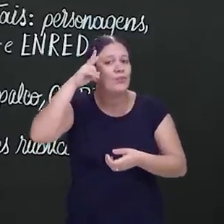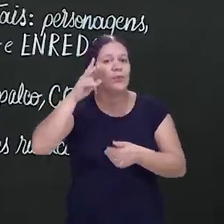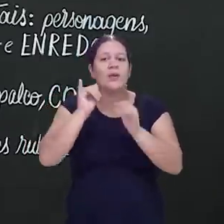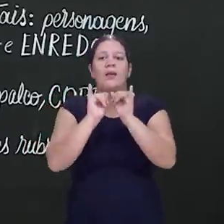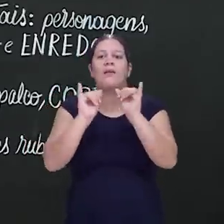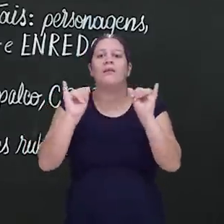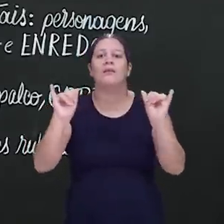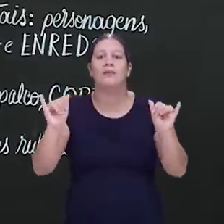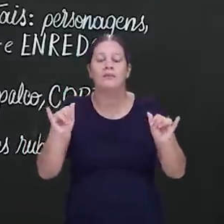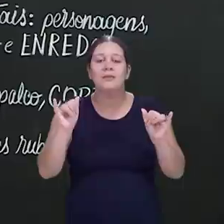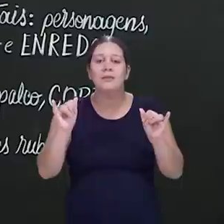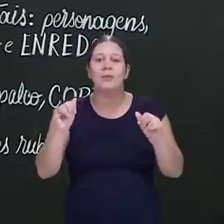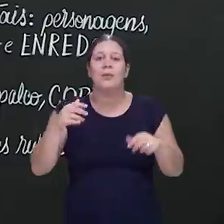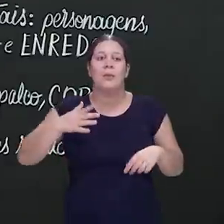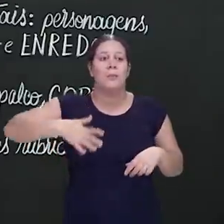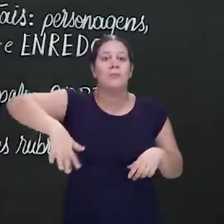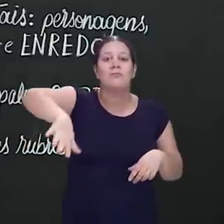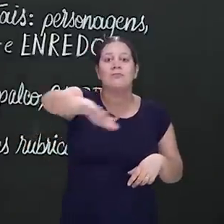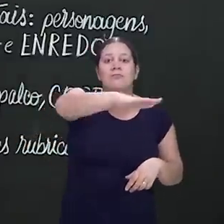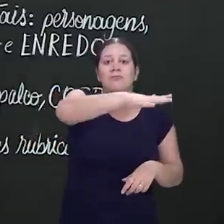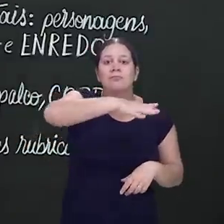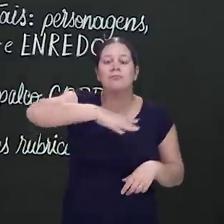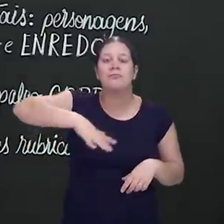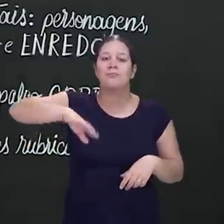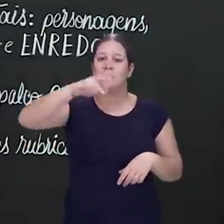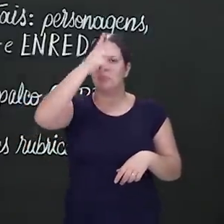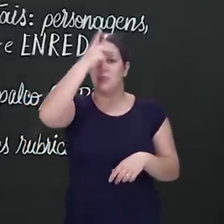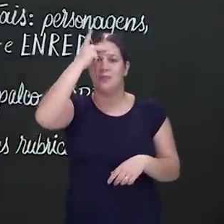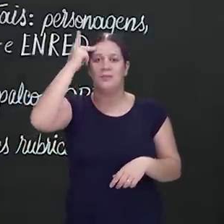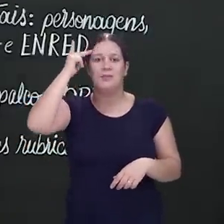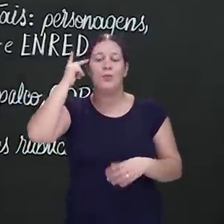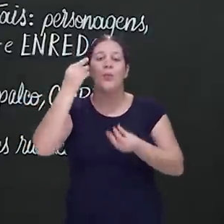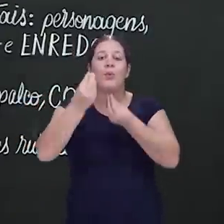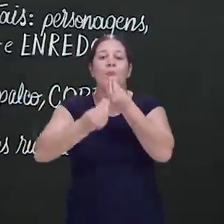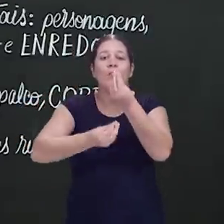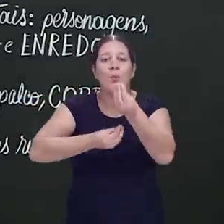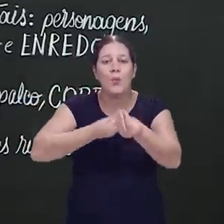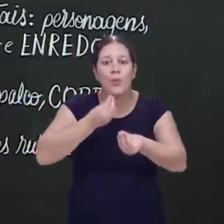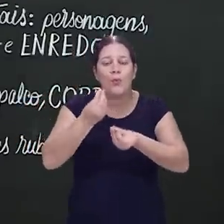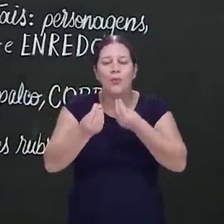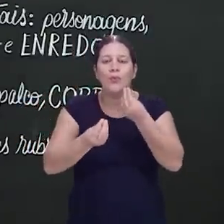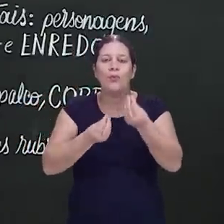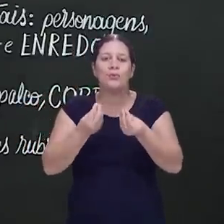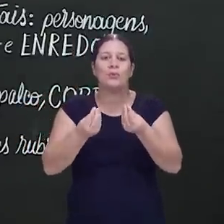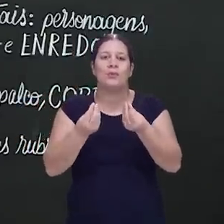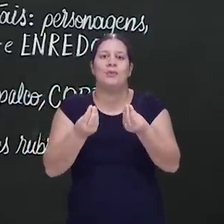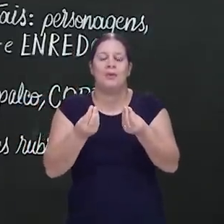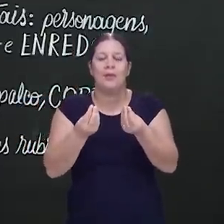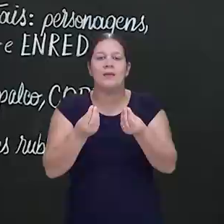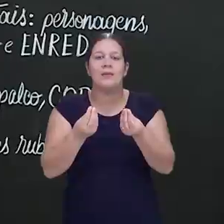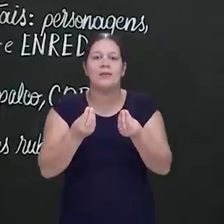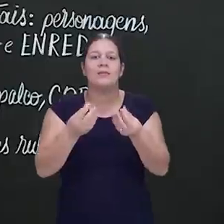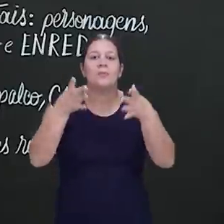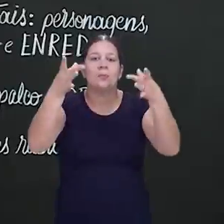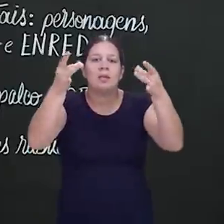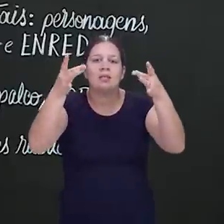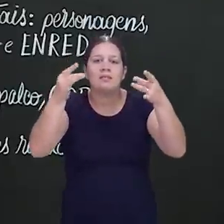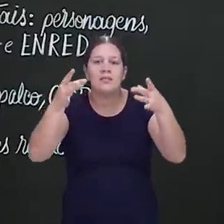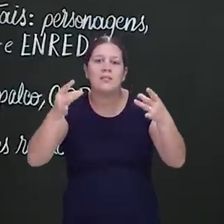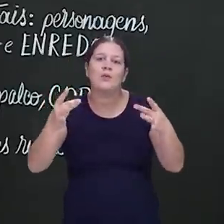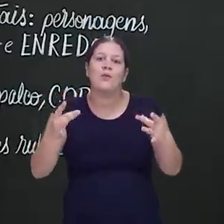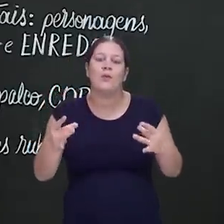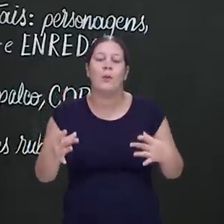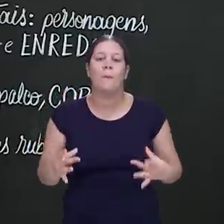contada diante de um público. Então, a construção desse texto vai contar com elementos bem específicos. Quando a gente